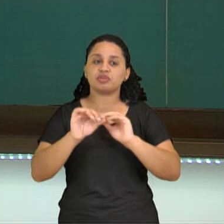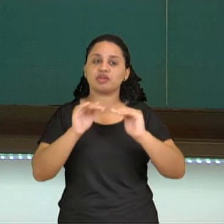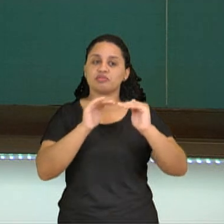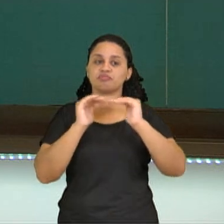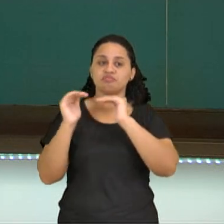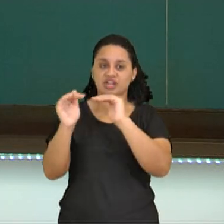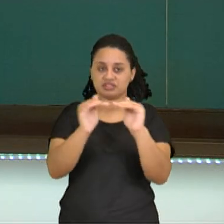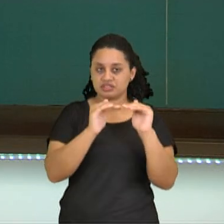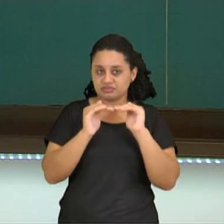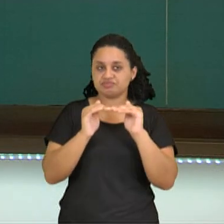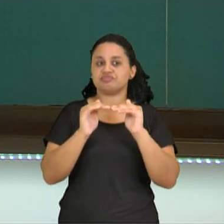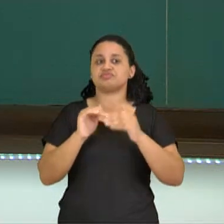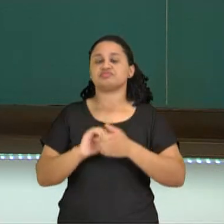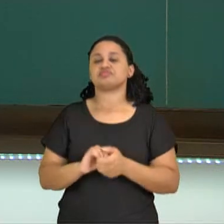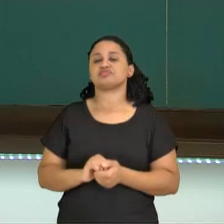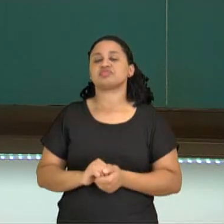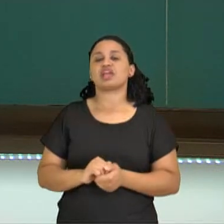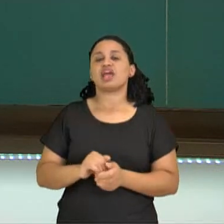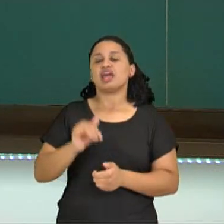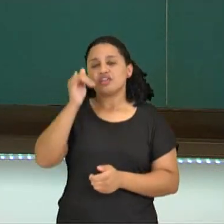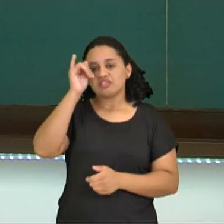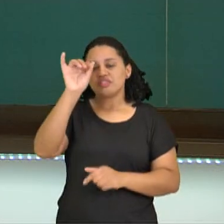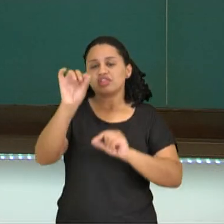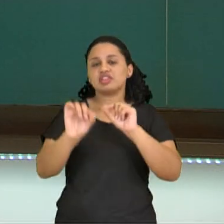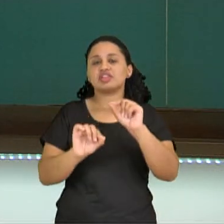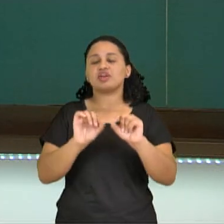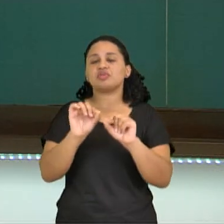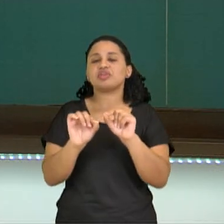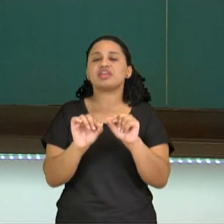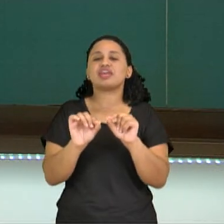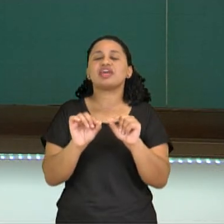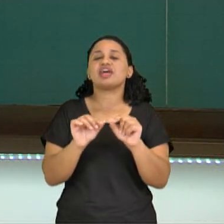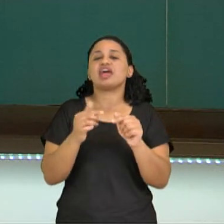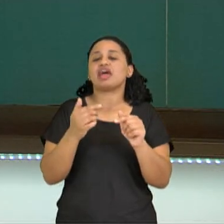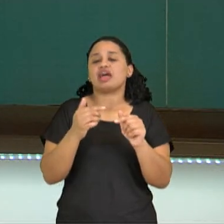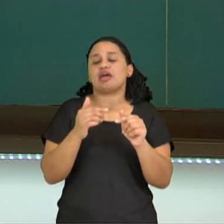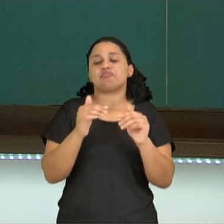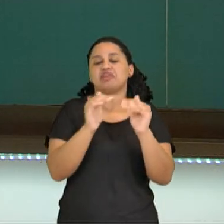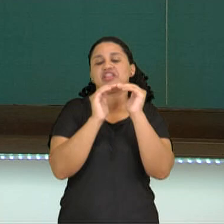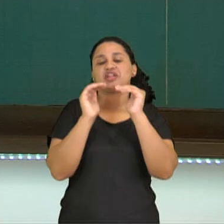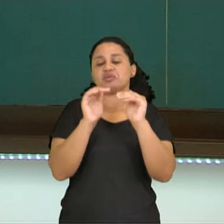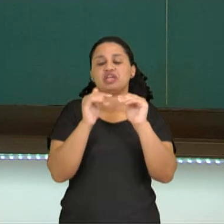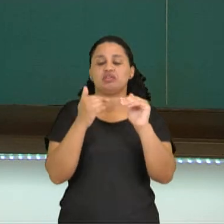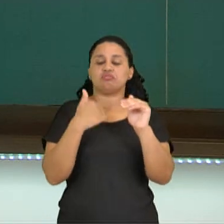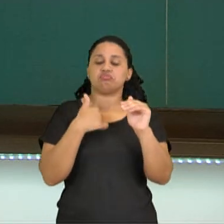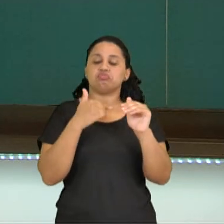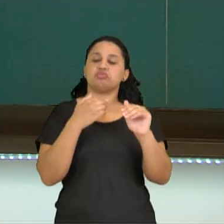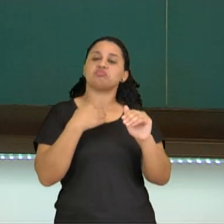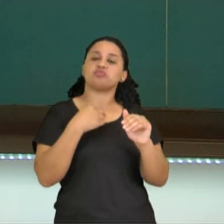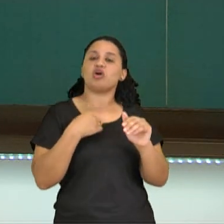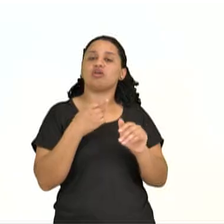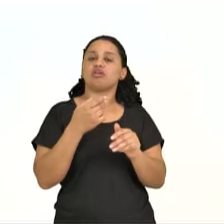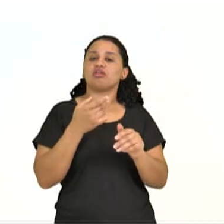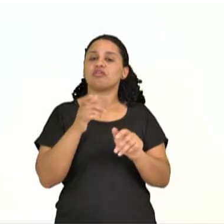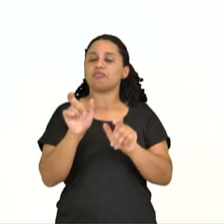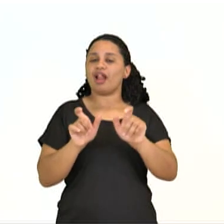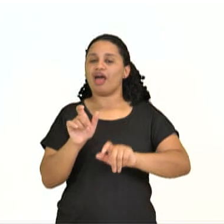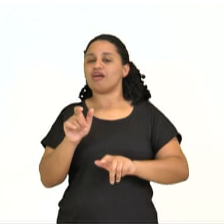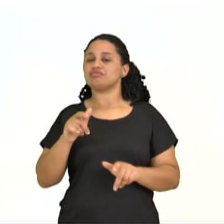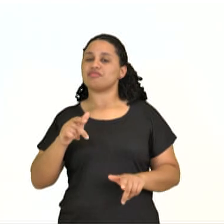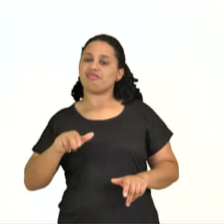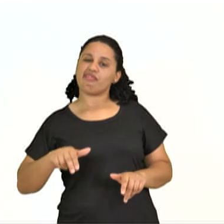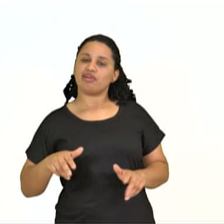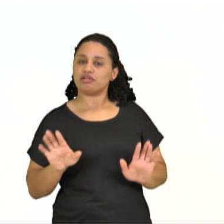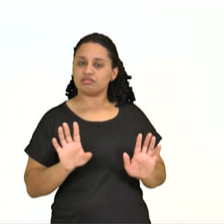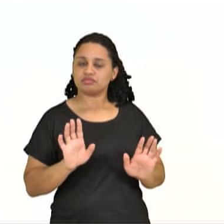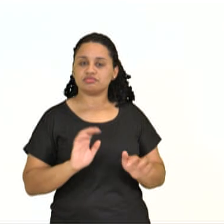plural, nós. O uso da norma padrão, sem gírias, né? Evitando o uso das